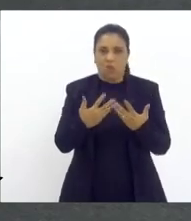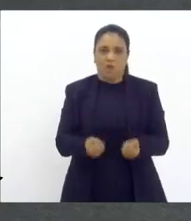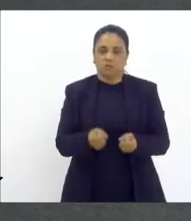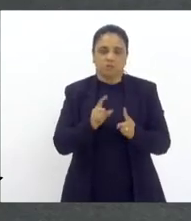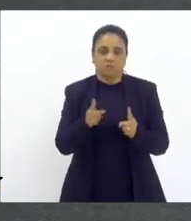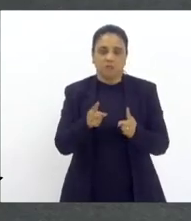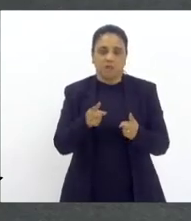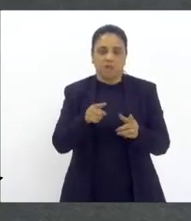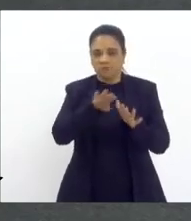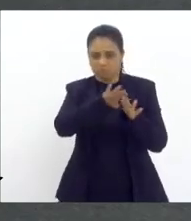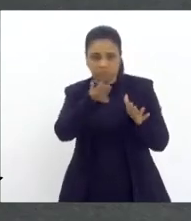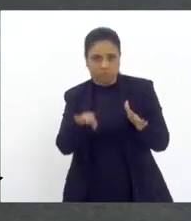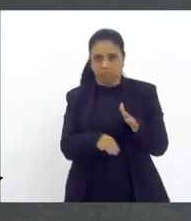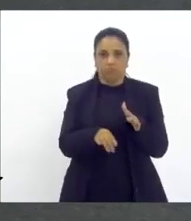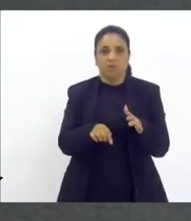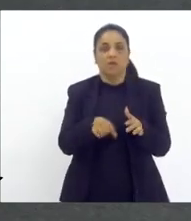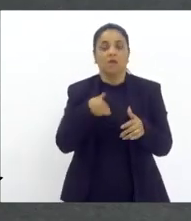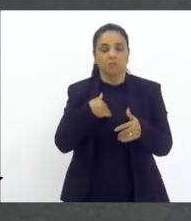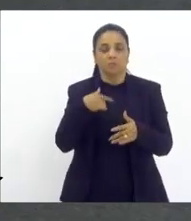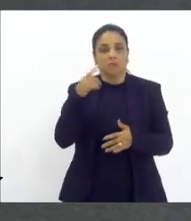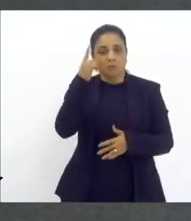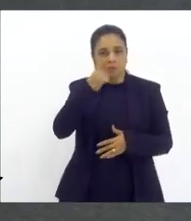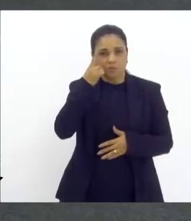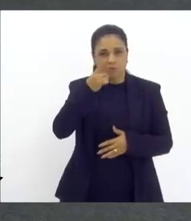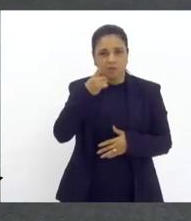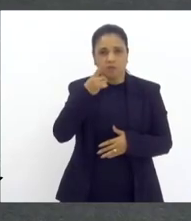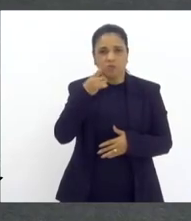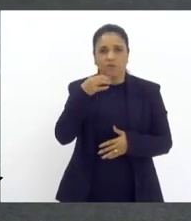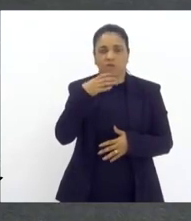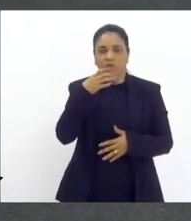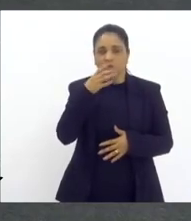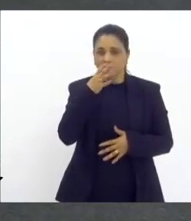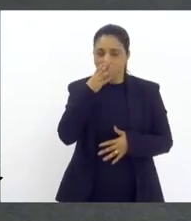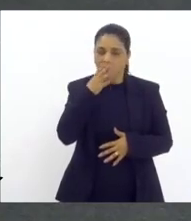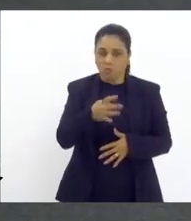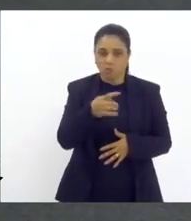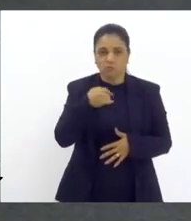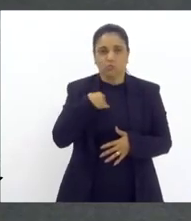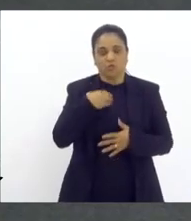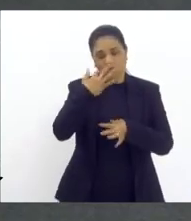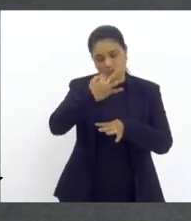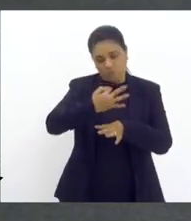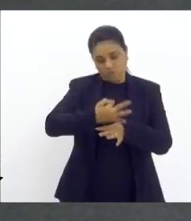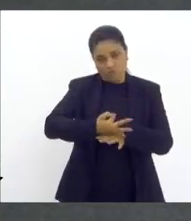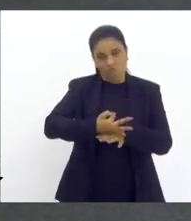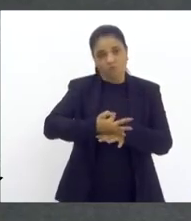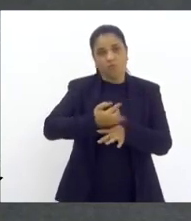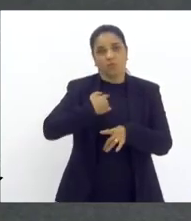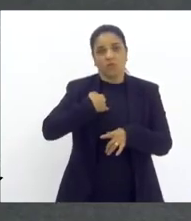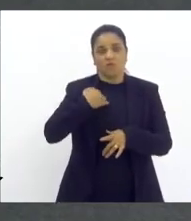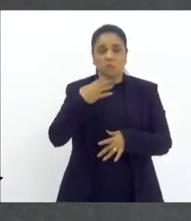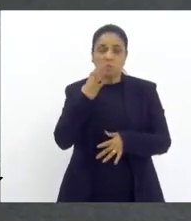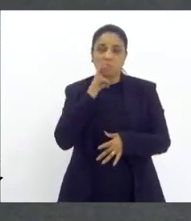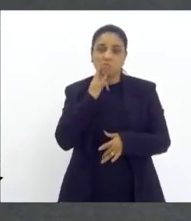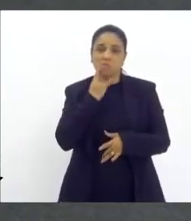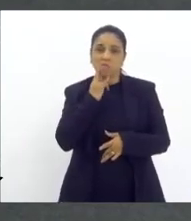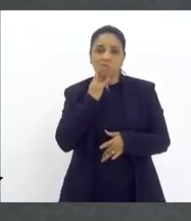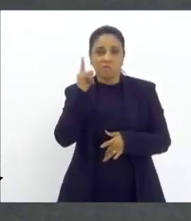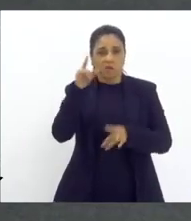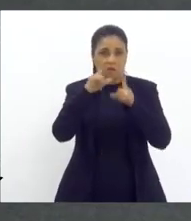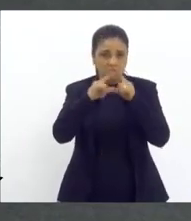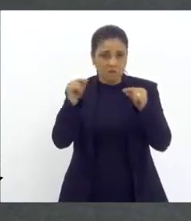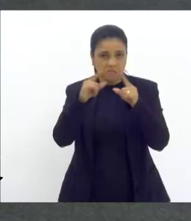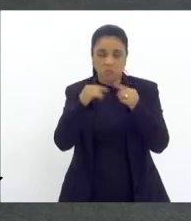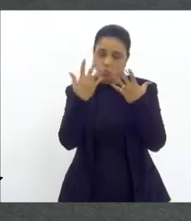então Deputado me difamou me disse que ela tava faltando o trabalho para mim embebedar é isso é inaceitável e ele vai responder